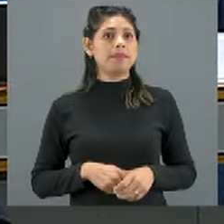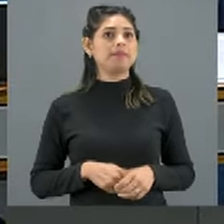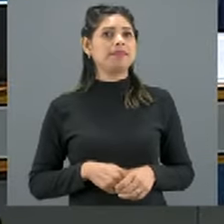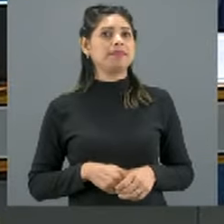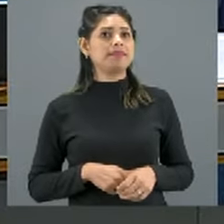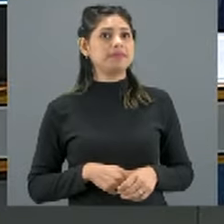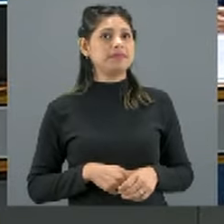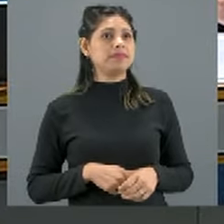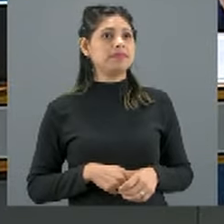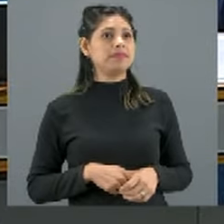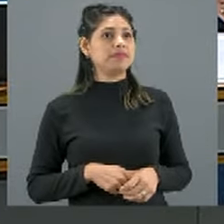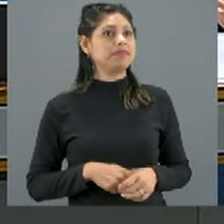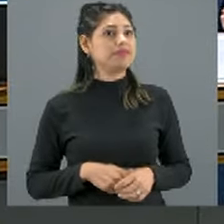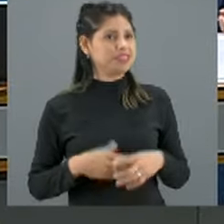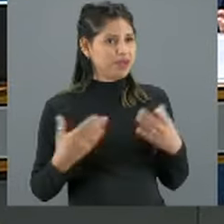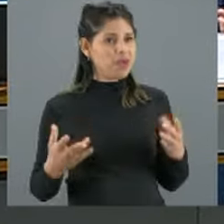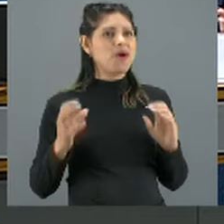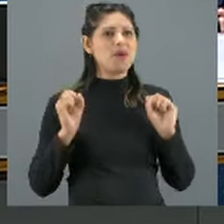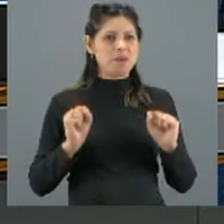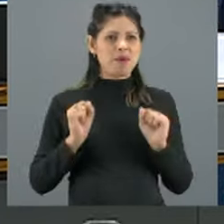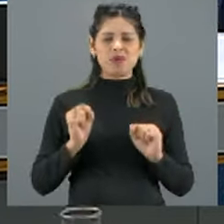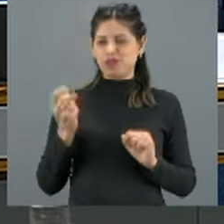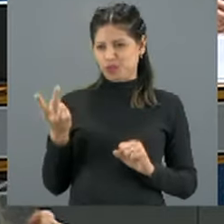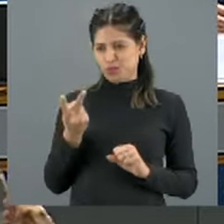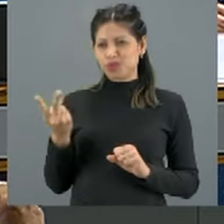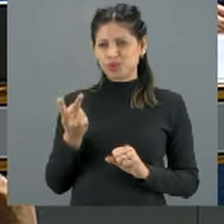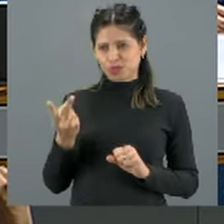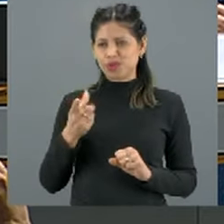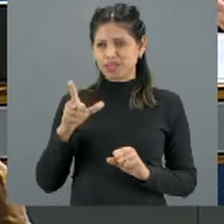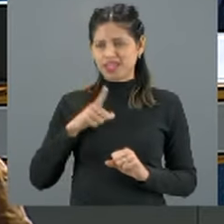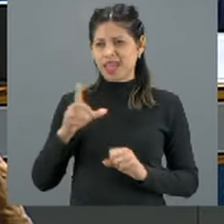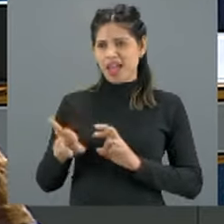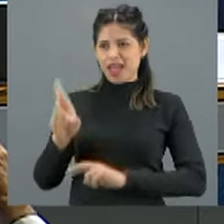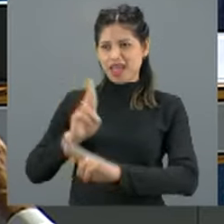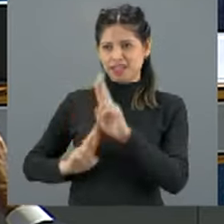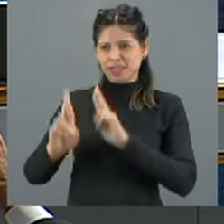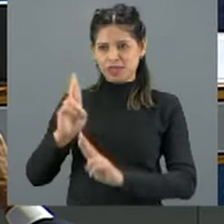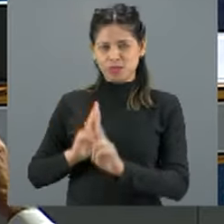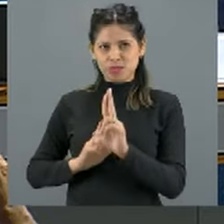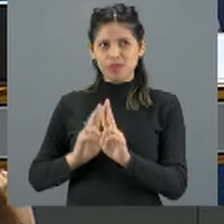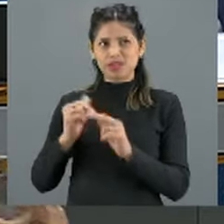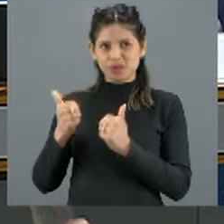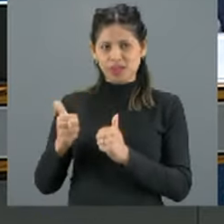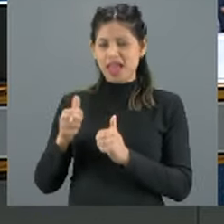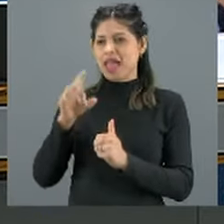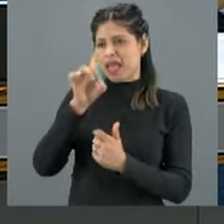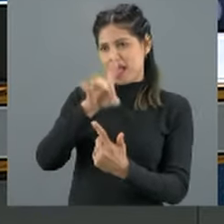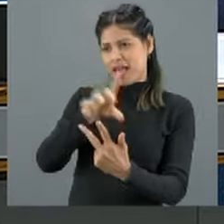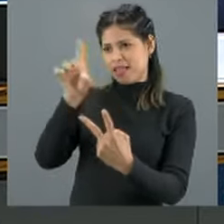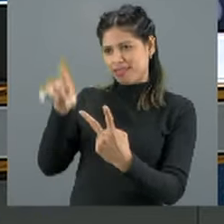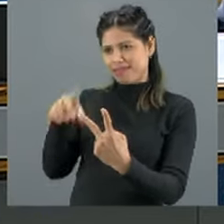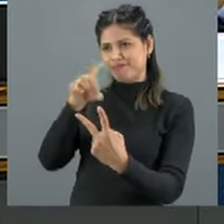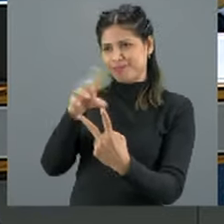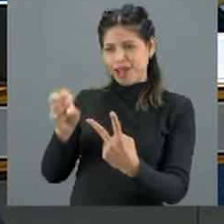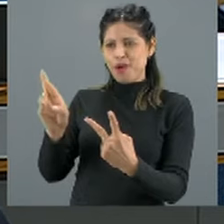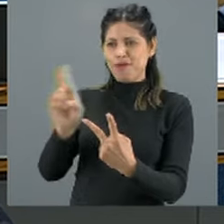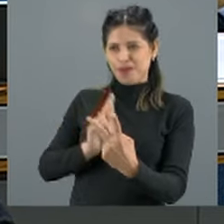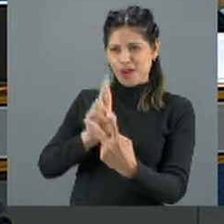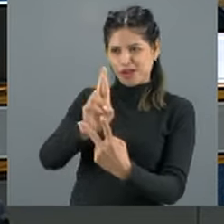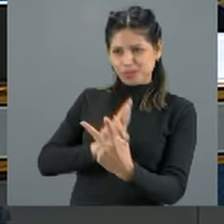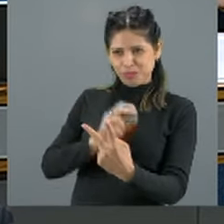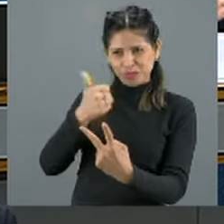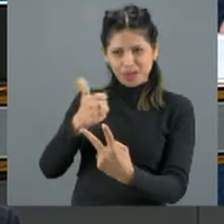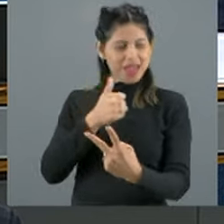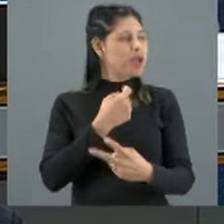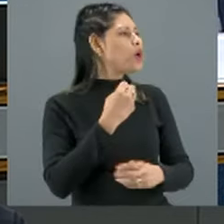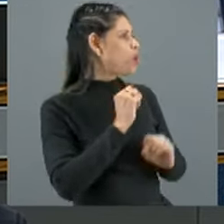vamos e a resposta dele responder a mesma coisa, tá bom? A gente vai trazer o Graziano, ele expõe e depois cada um responde. Combinado.